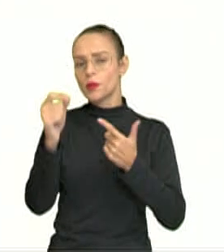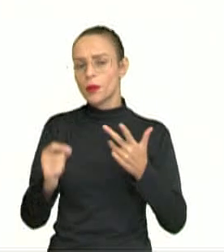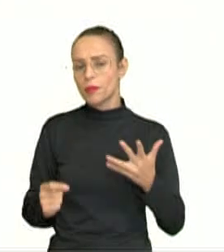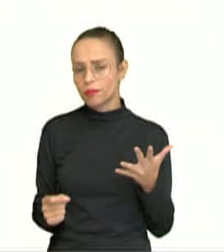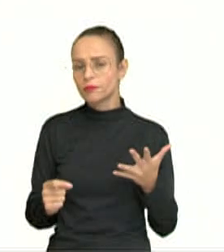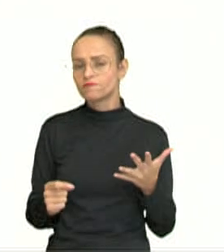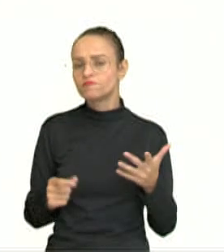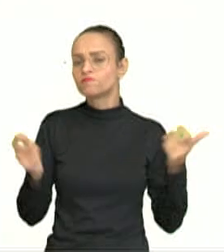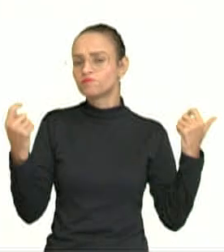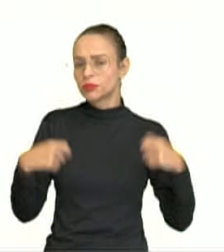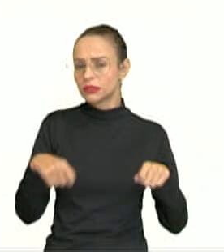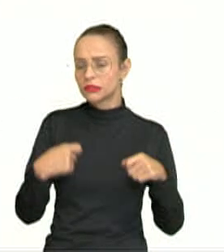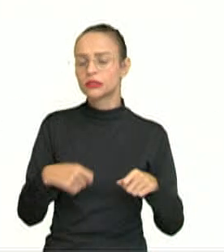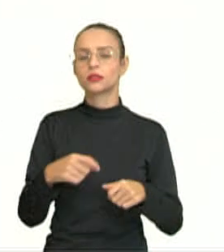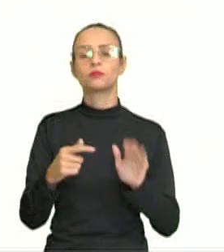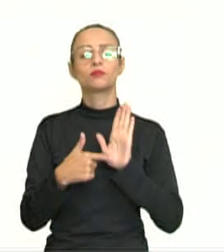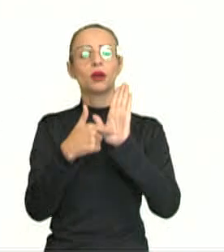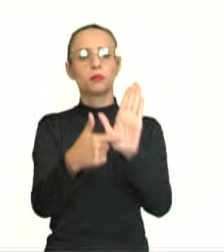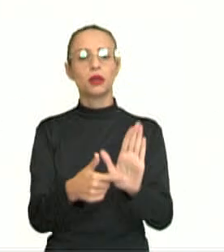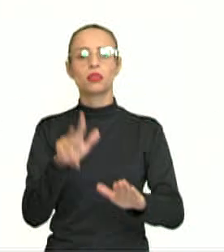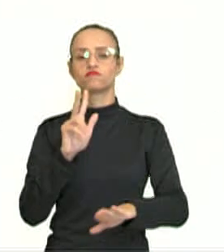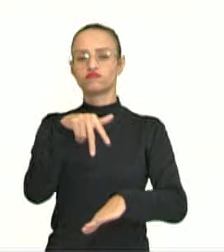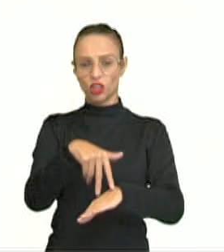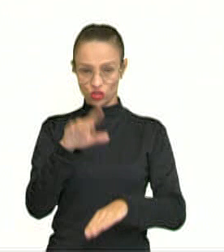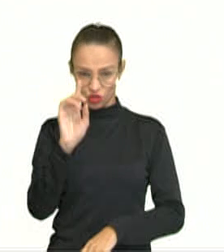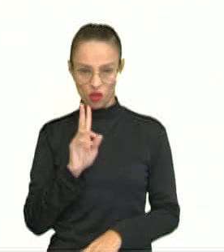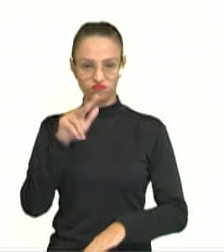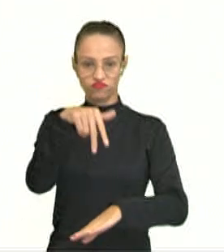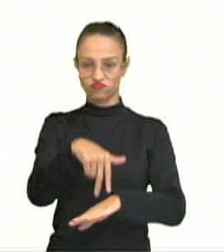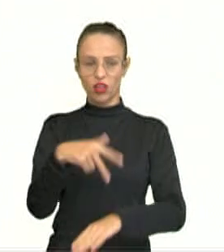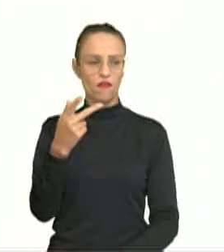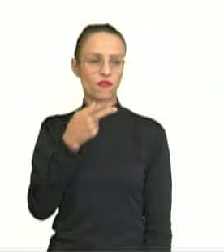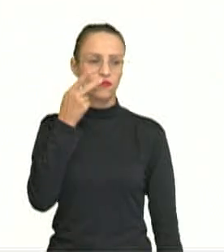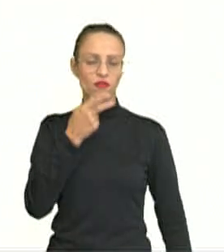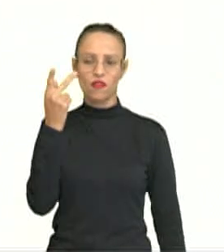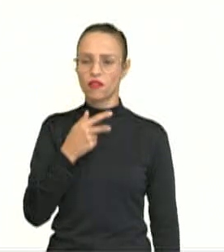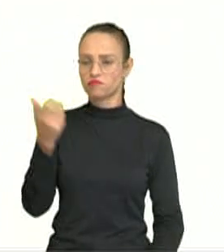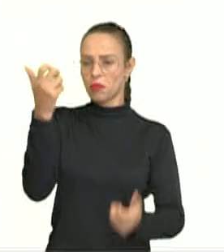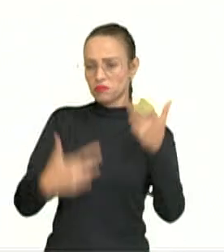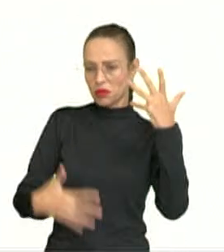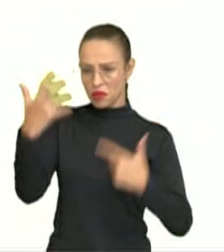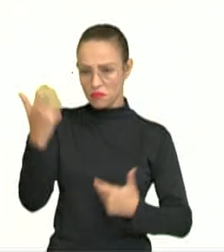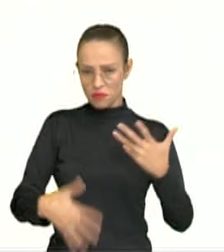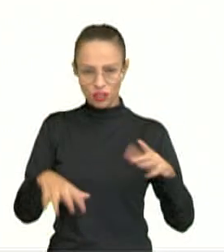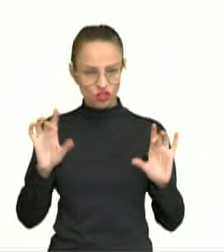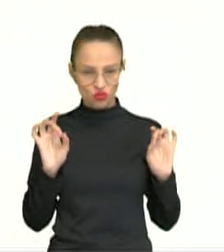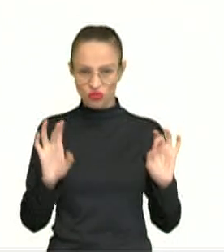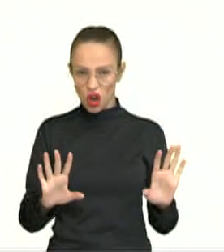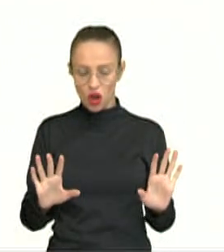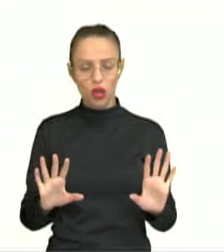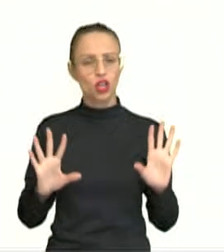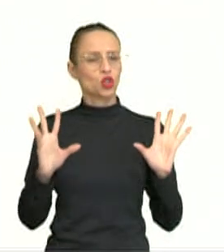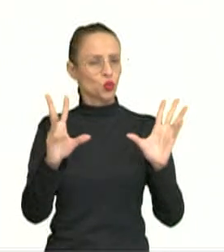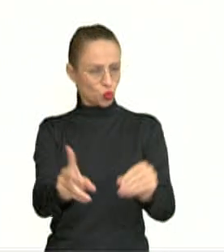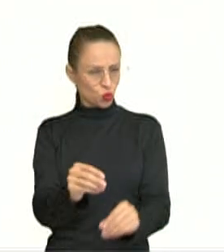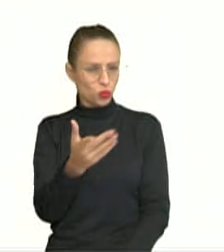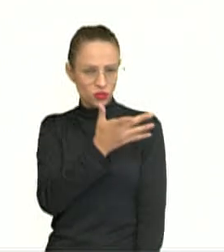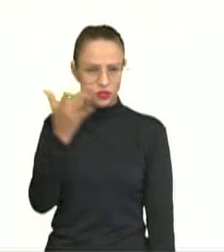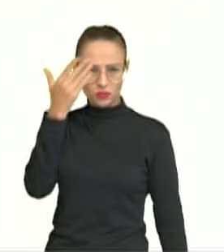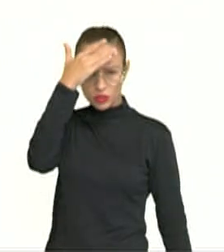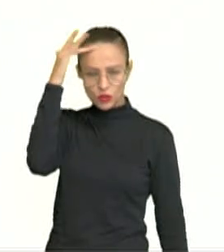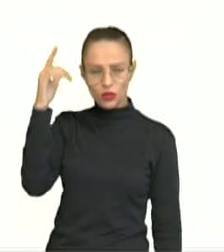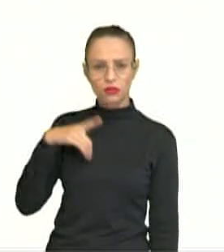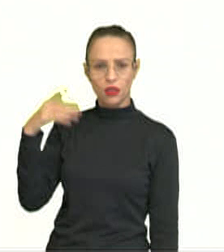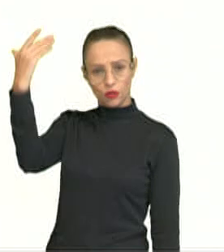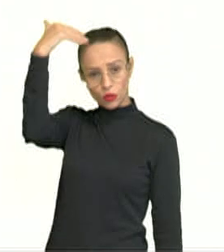uma apresentação oral? Será que é só chegar na frente das pessoas e falar? Será que todo mundo tem esse dom de falar em